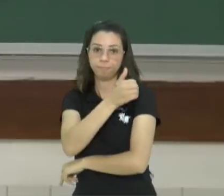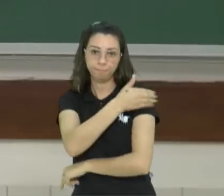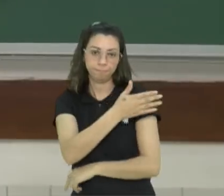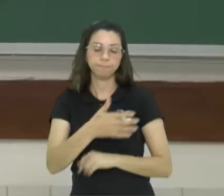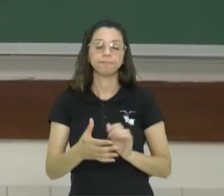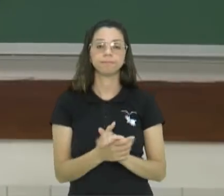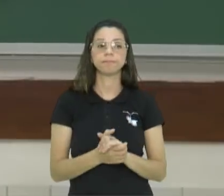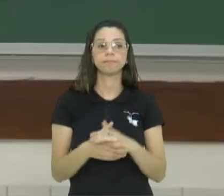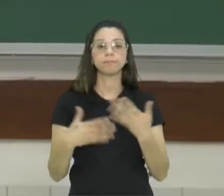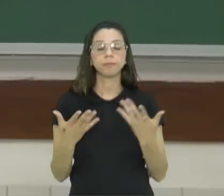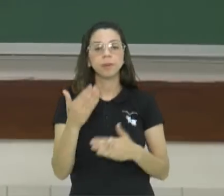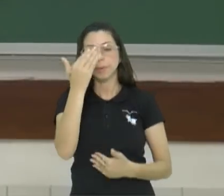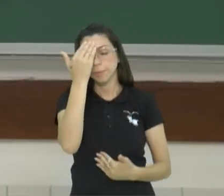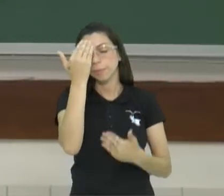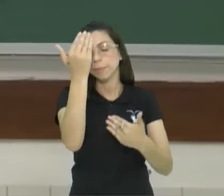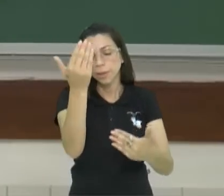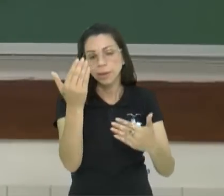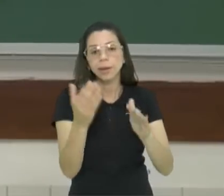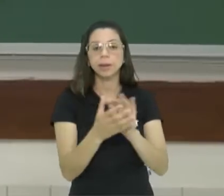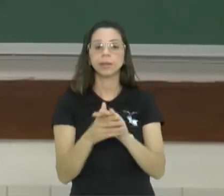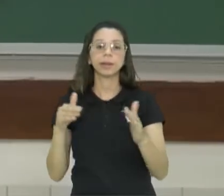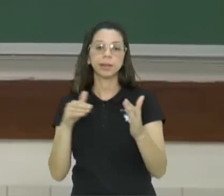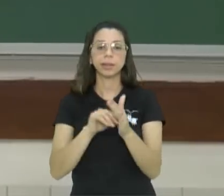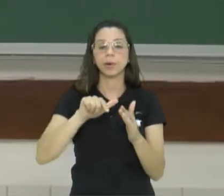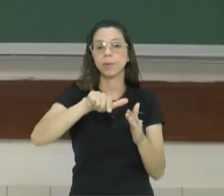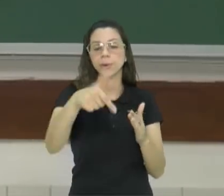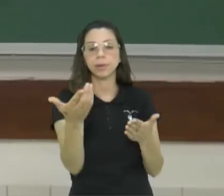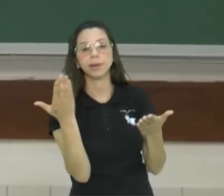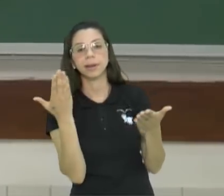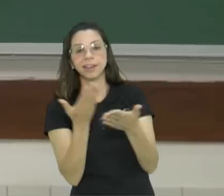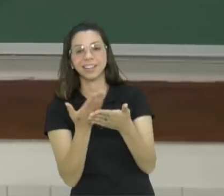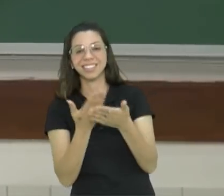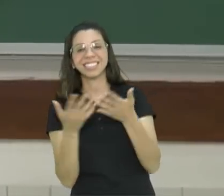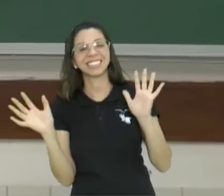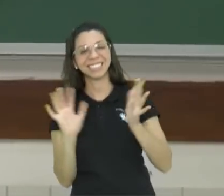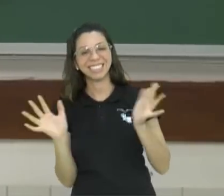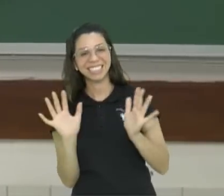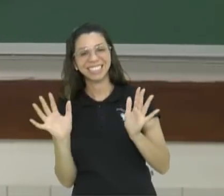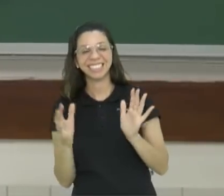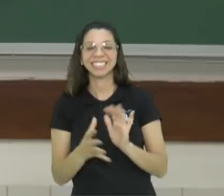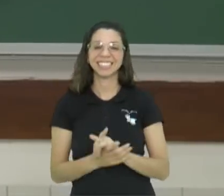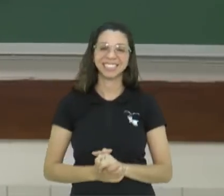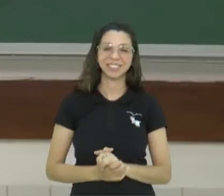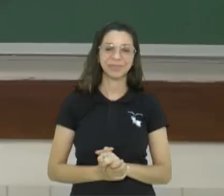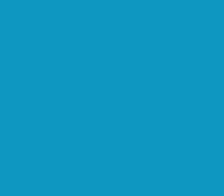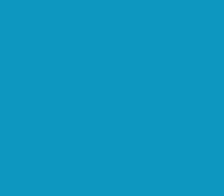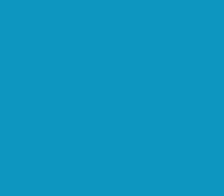for your attention. See you next class. Bye bye, students.